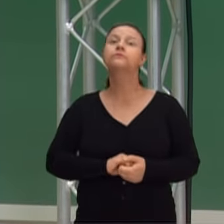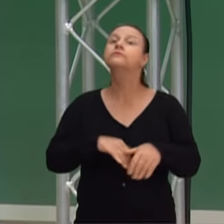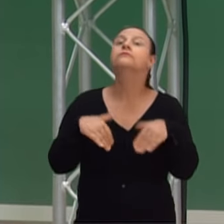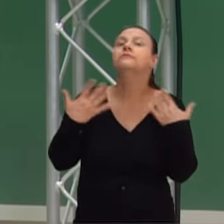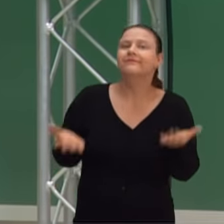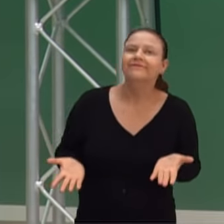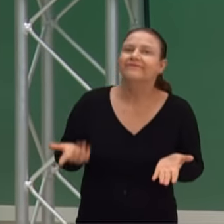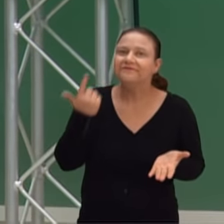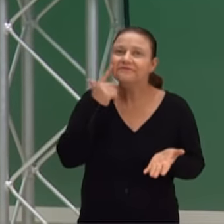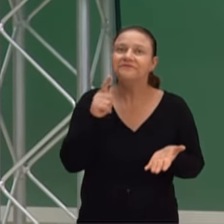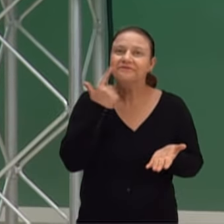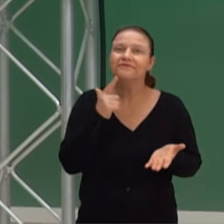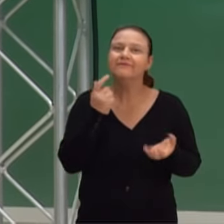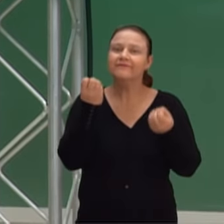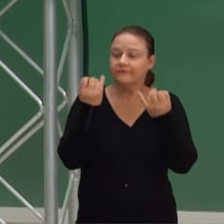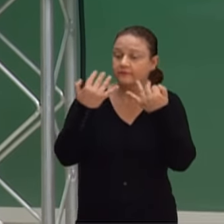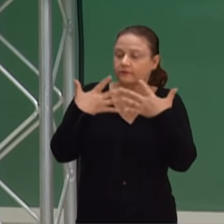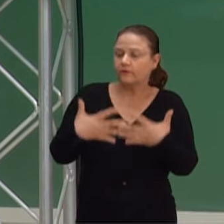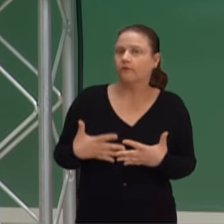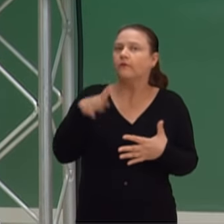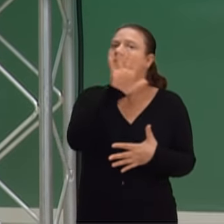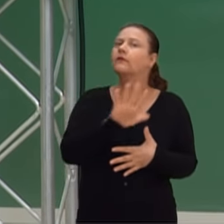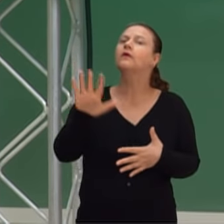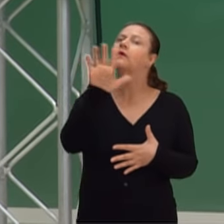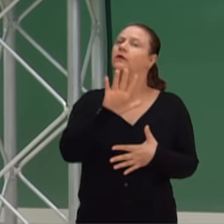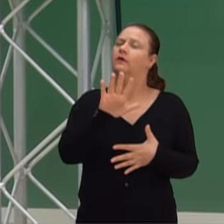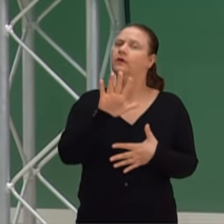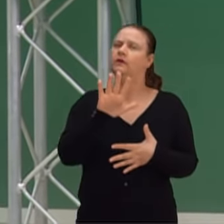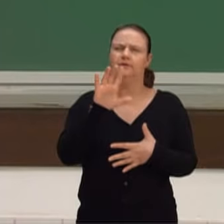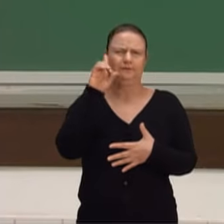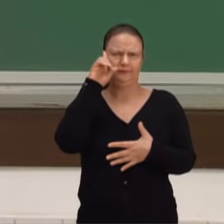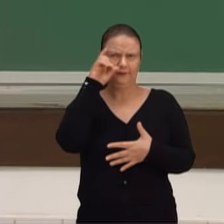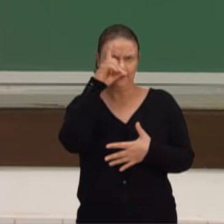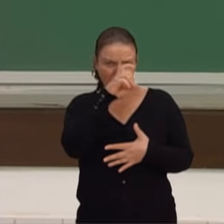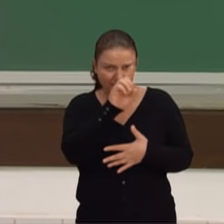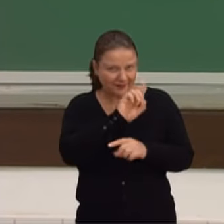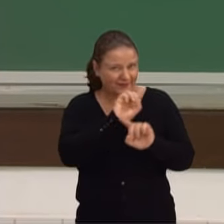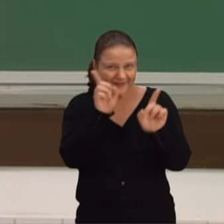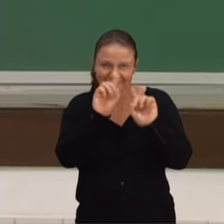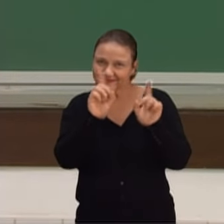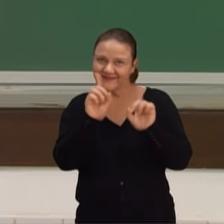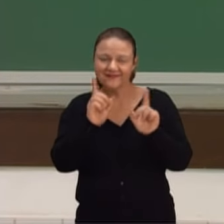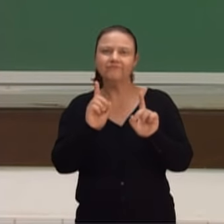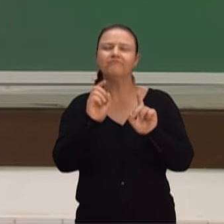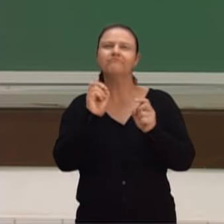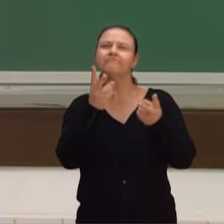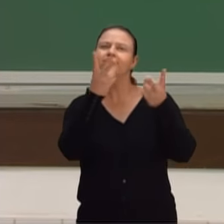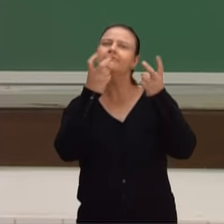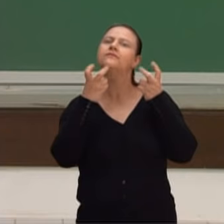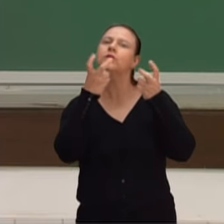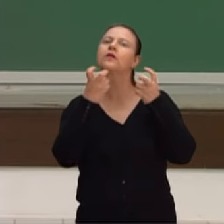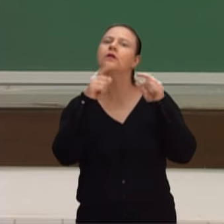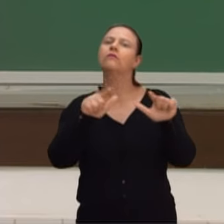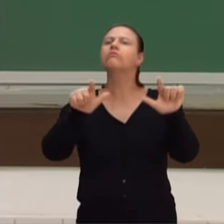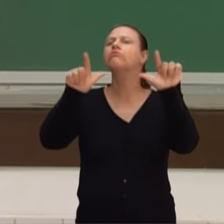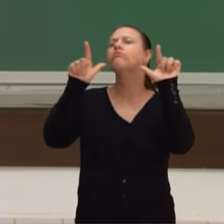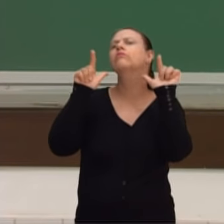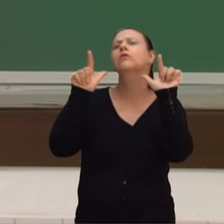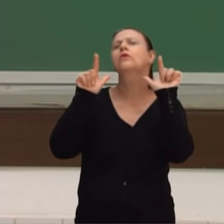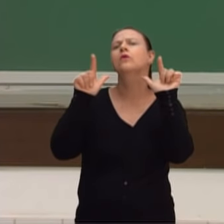E aí, conseguiu descrever essa cena? Ela não é muito difícil. Repara que a pintura mostra, então,